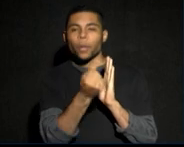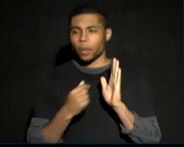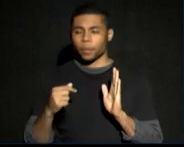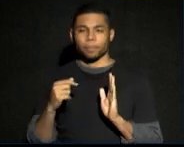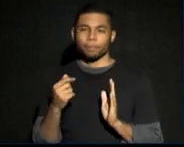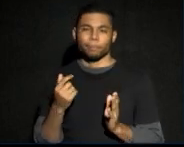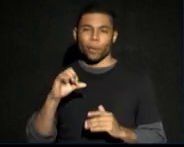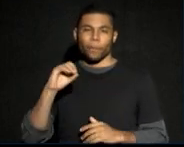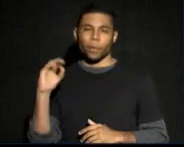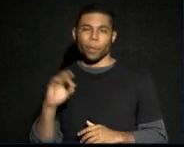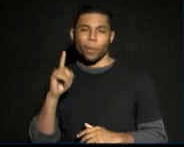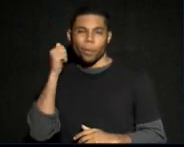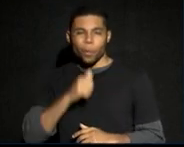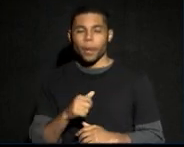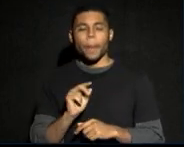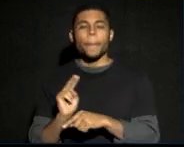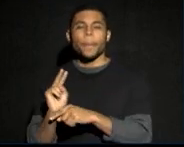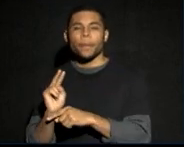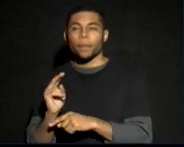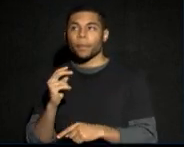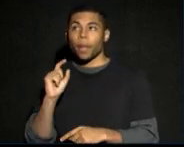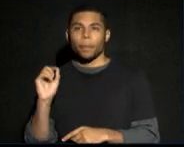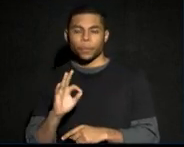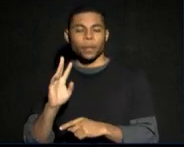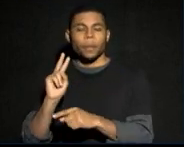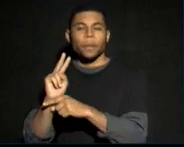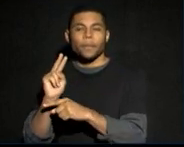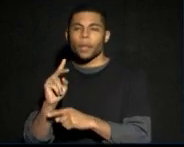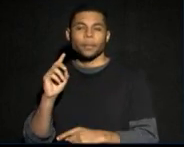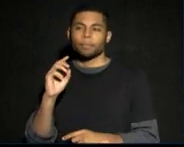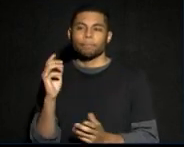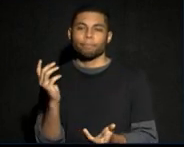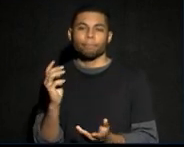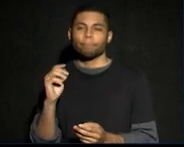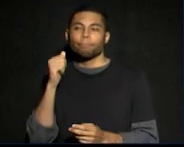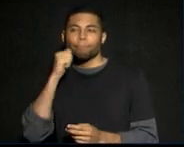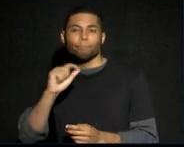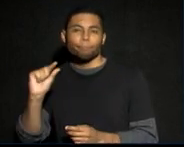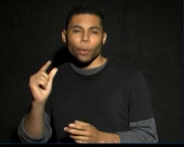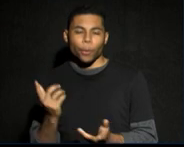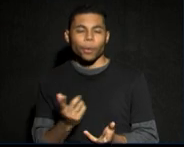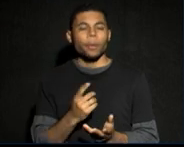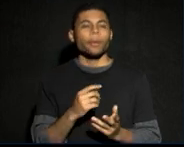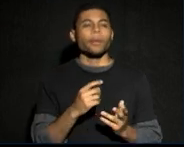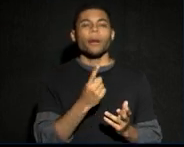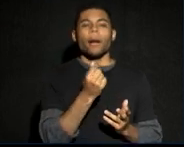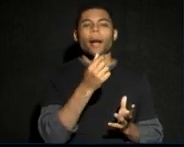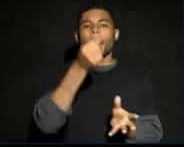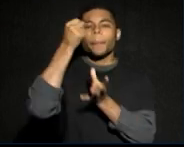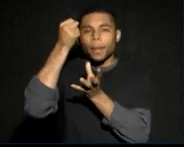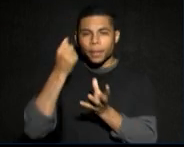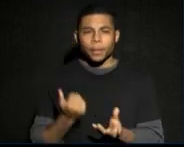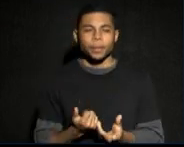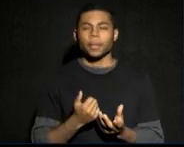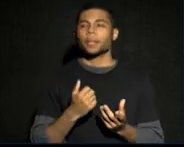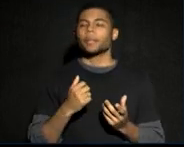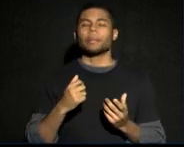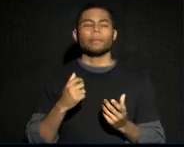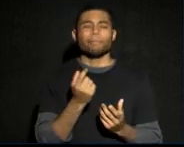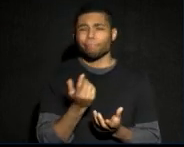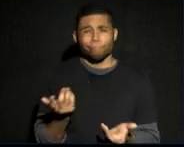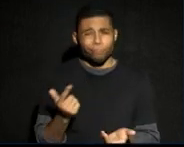são mulheres previdência nenhum texto é mulher é seguro nem um texto é mulher capitalização nenhum ter ser mulher para Ora